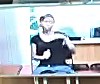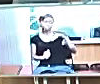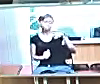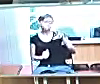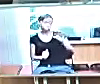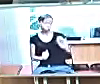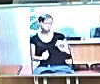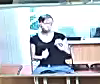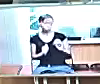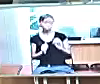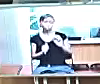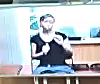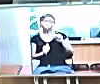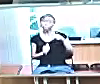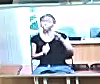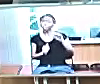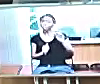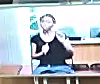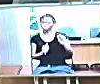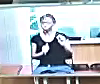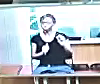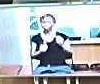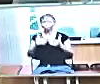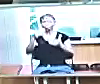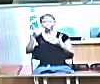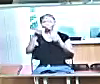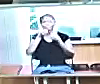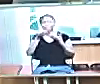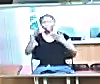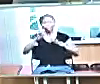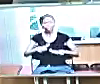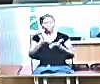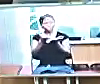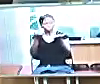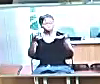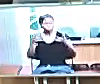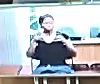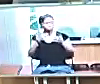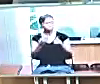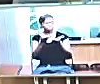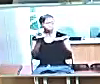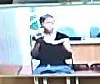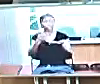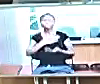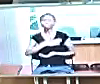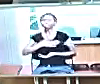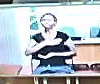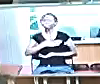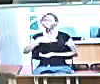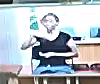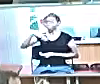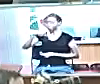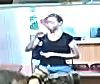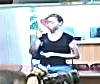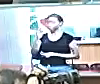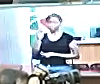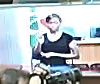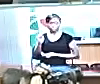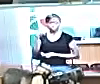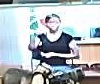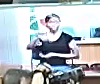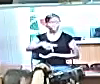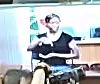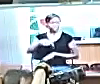boa tarde a todos e todas é um prazer imenso né a meta está aqui nesta